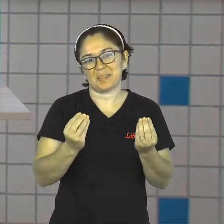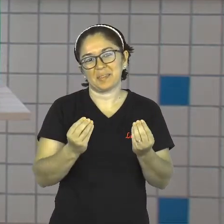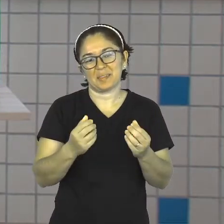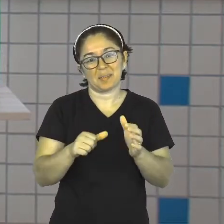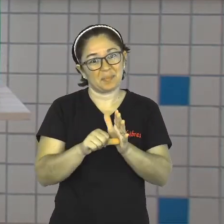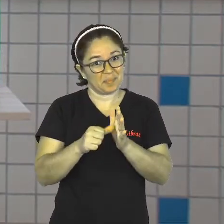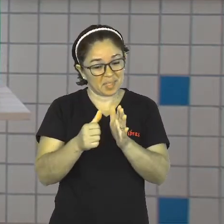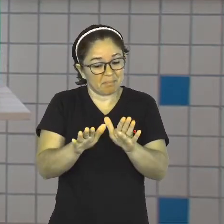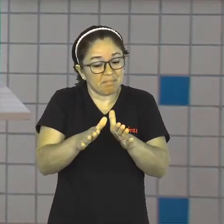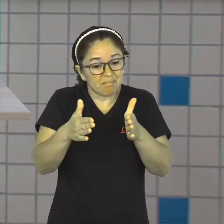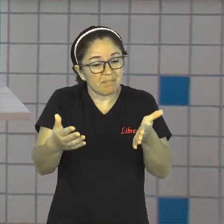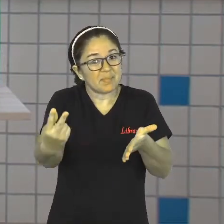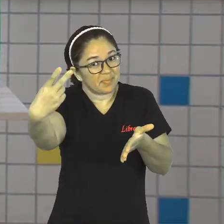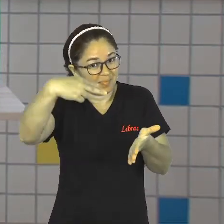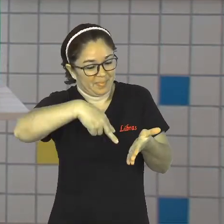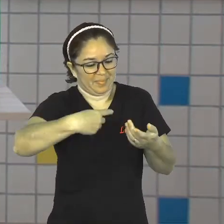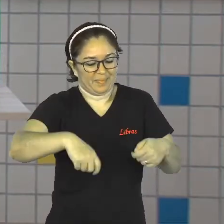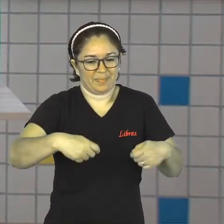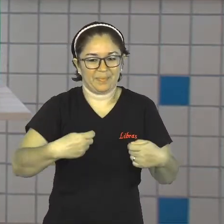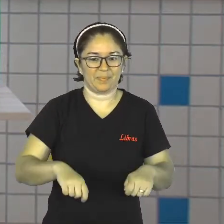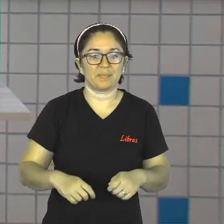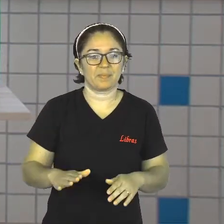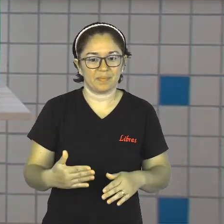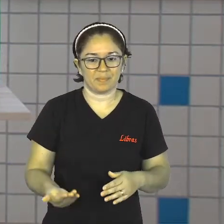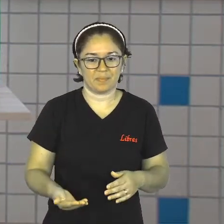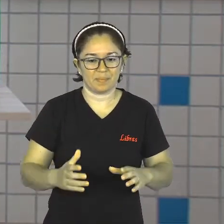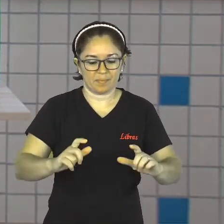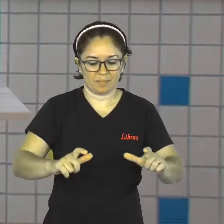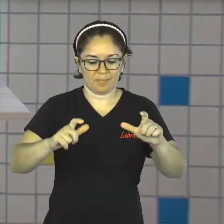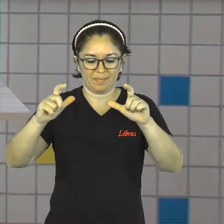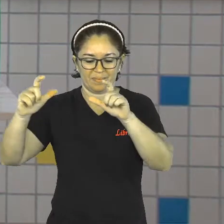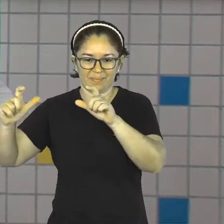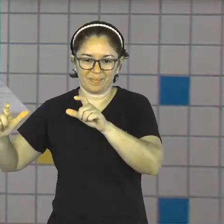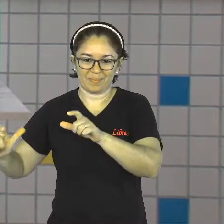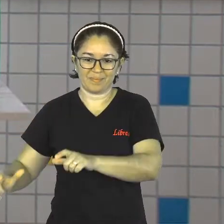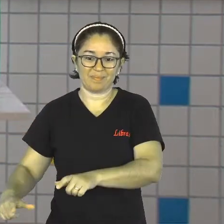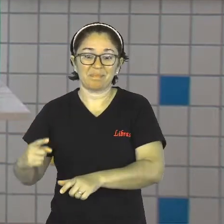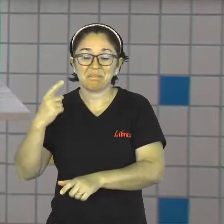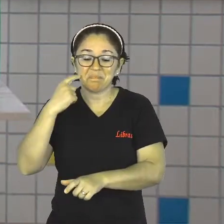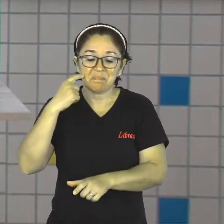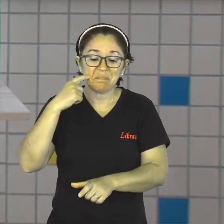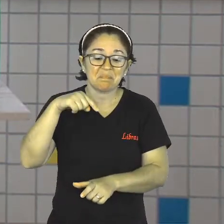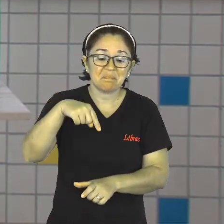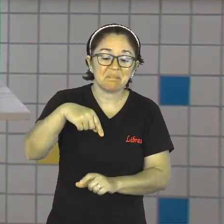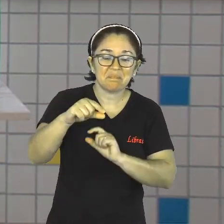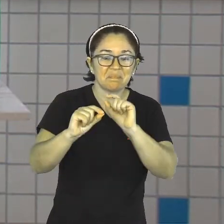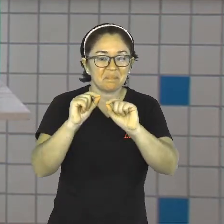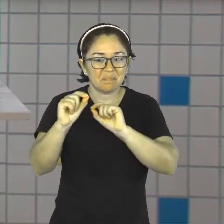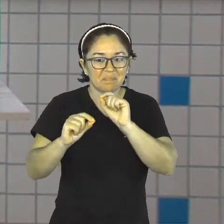mesmo? Então, vamos lá. Deixa eu abrir a caixa. Vamos ver o que tem dentro.